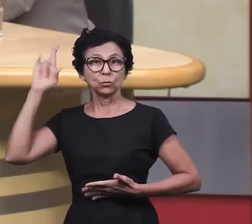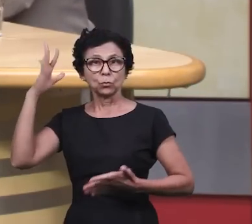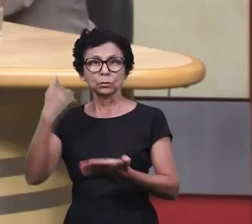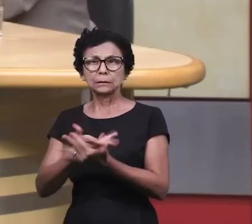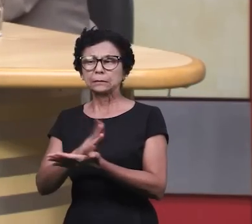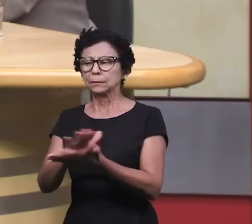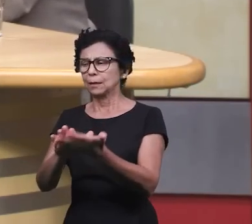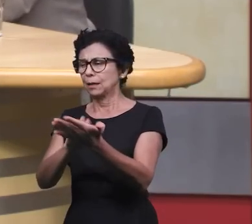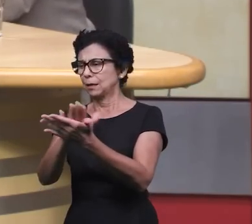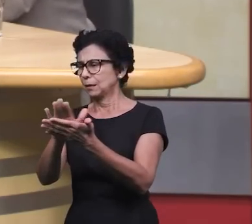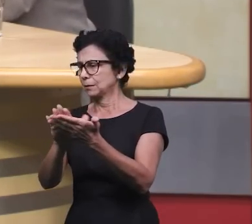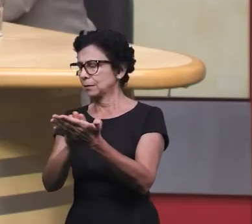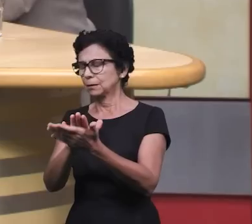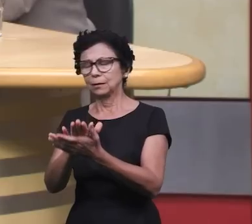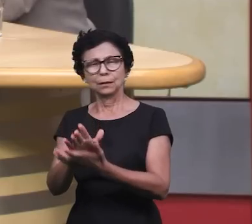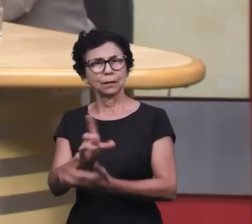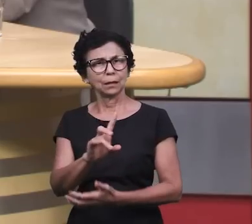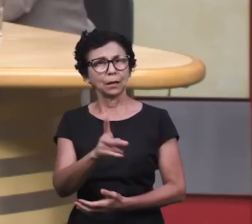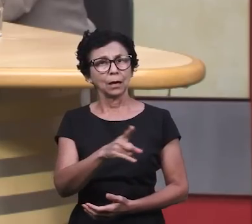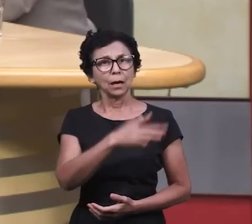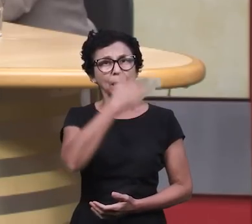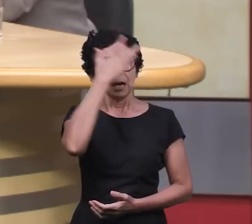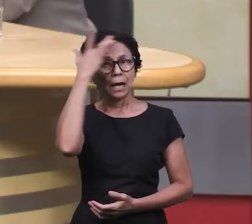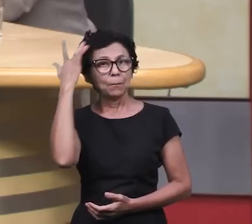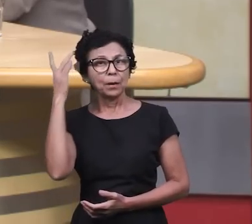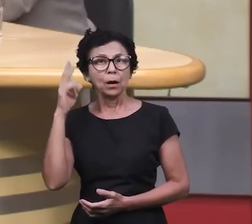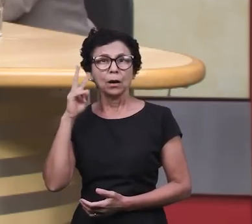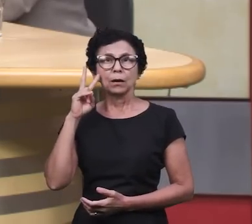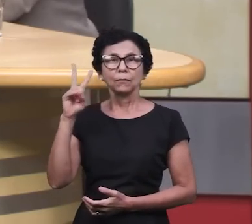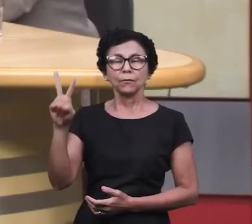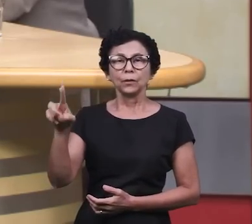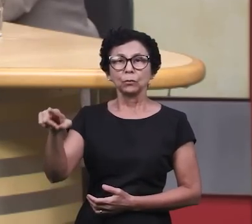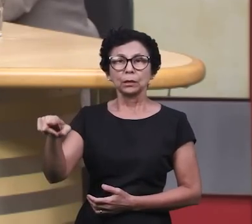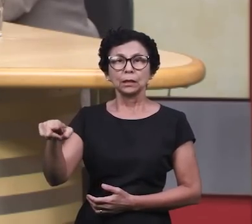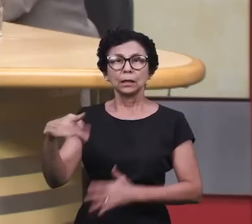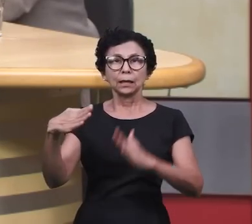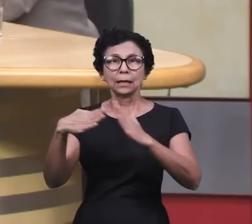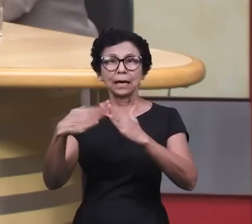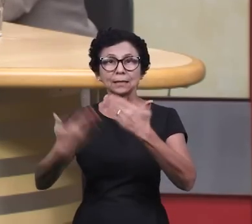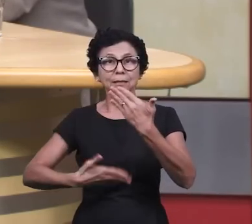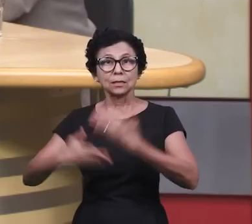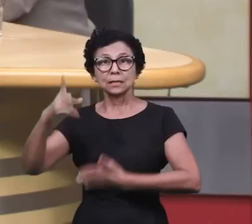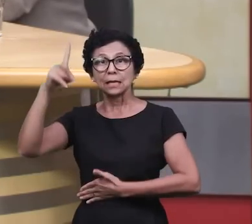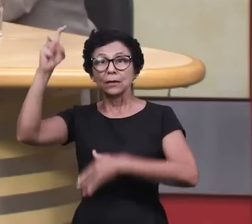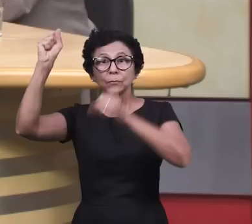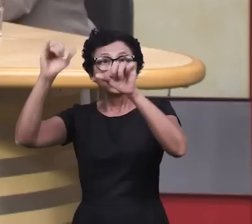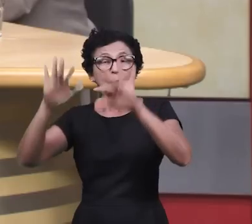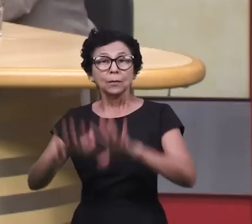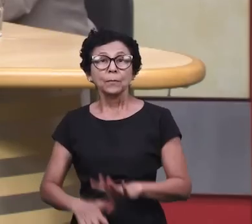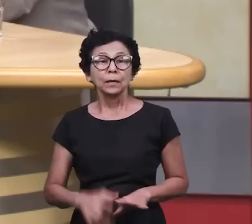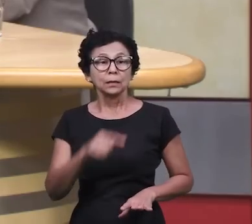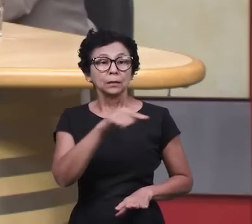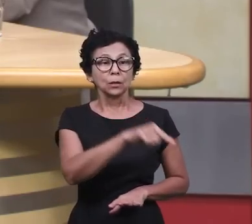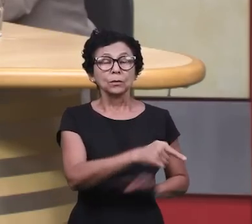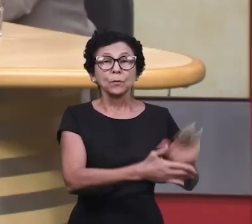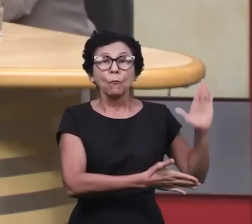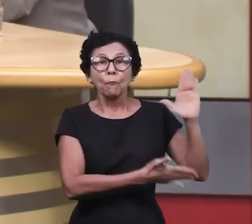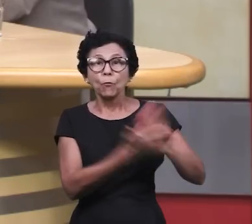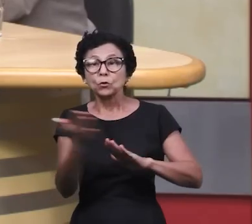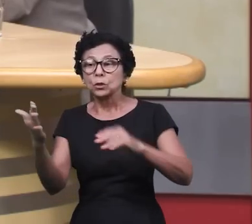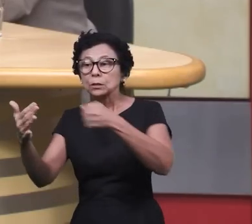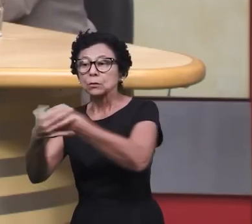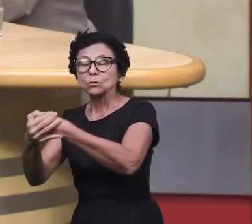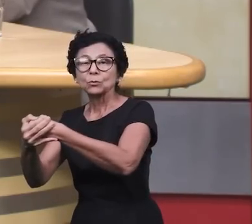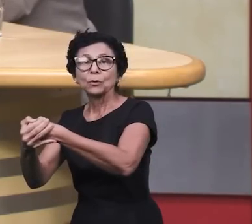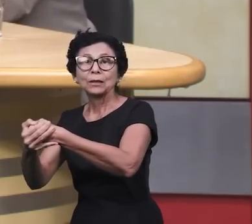foi atingido. Pelo contrário, as pessoas viam que as casas deles eram casas abençoadas por Deus, então as pessoas de fora refugiavam nas casas